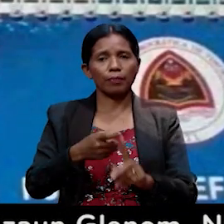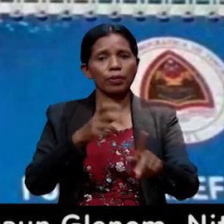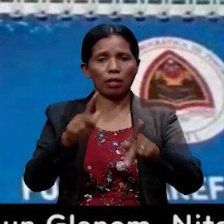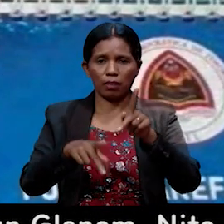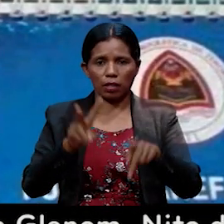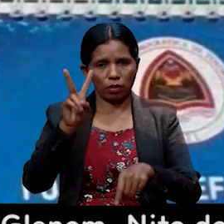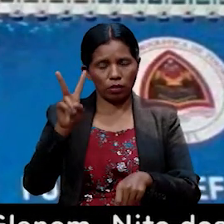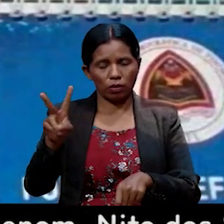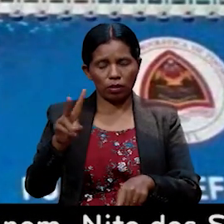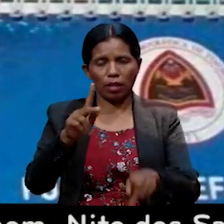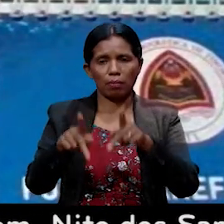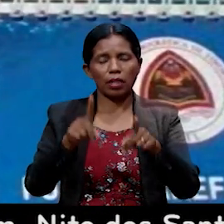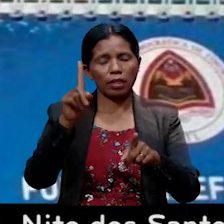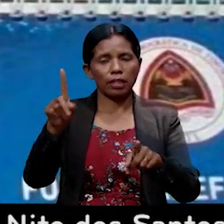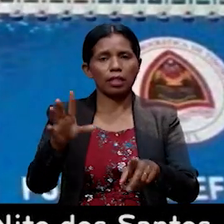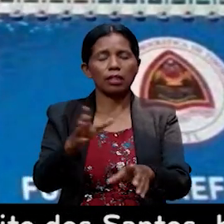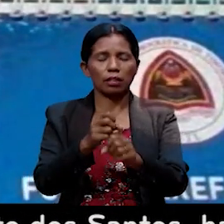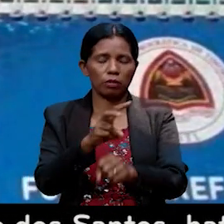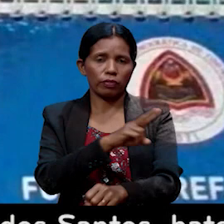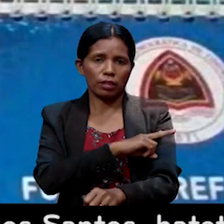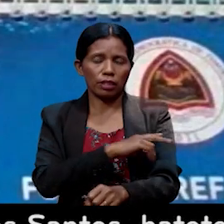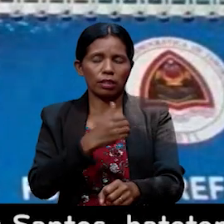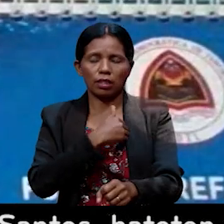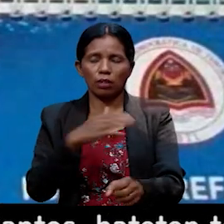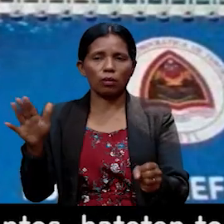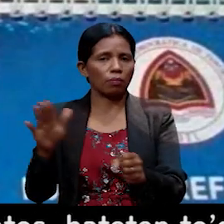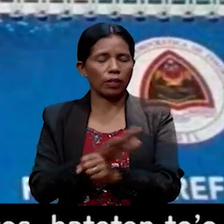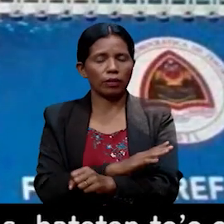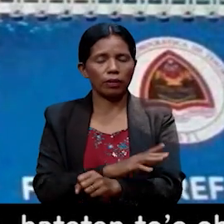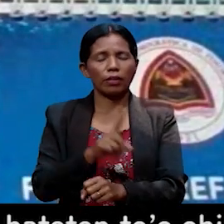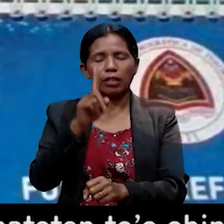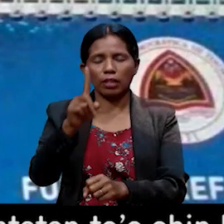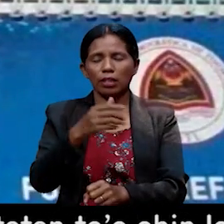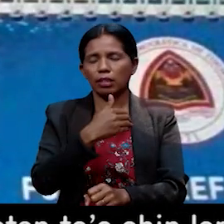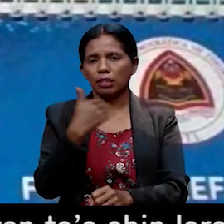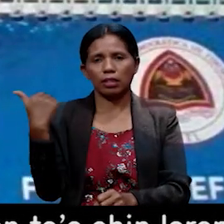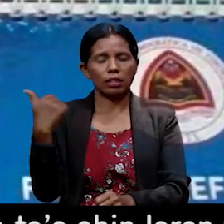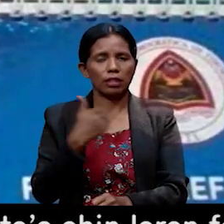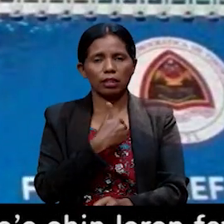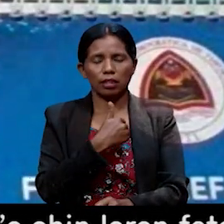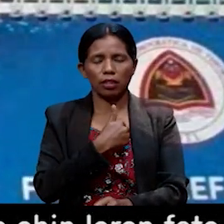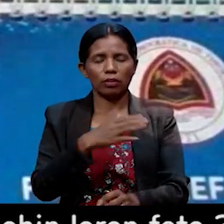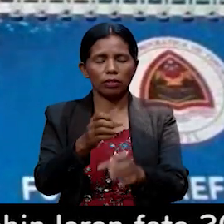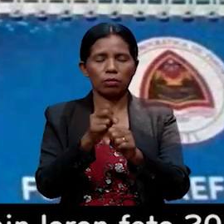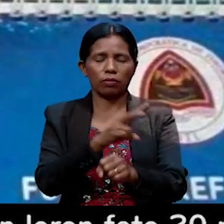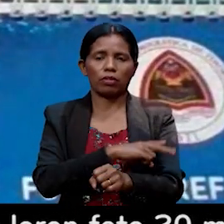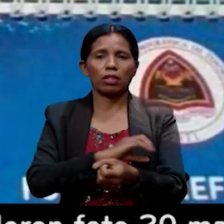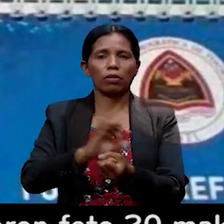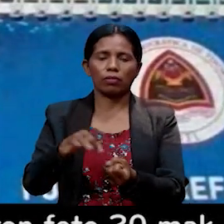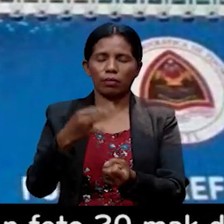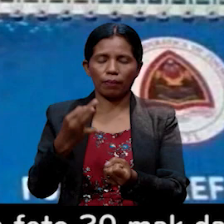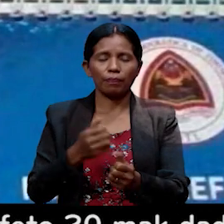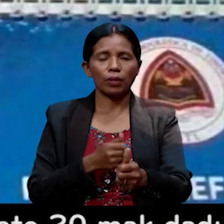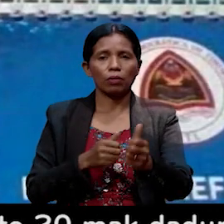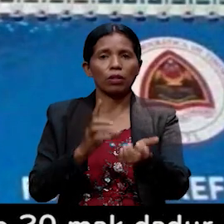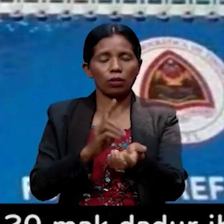Ruané, ida simu vacina sedau completo, no na ida seluk sedau simu vacina COVID-19. Tui Rui